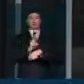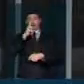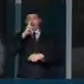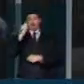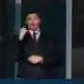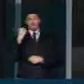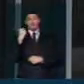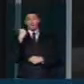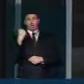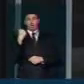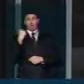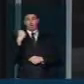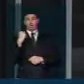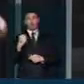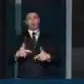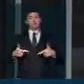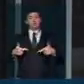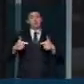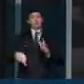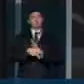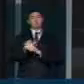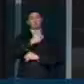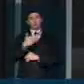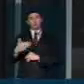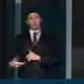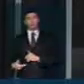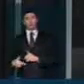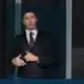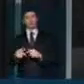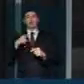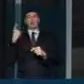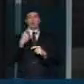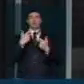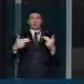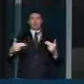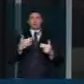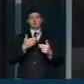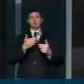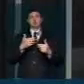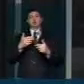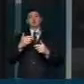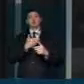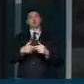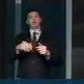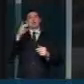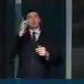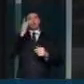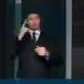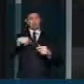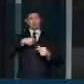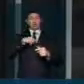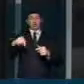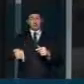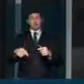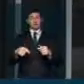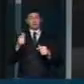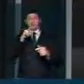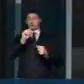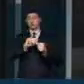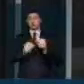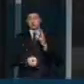fortemente essa iniciativa do governo, auscultando a sociedade do governo Dilma, para que aprovemos aqui a criação da